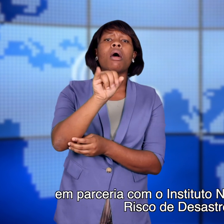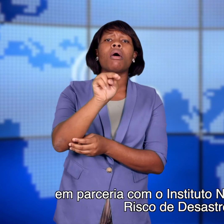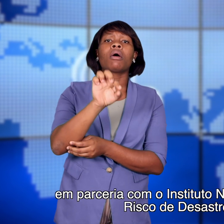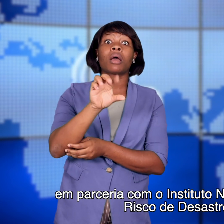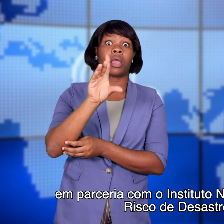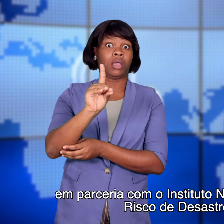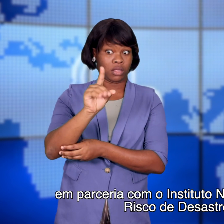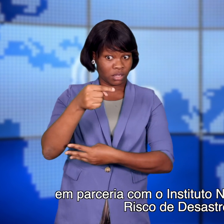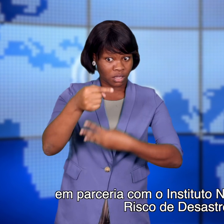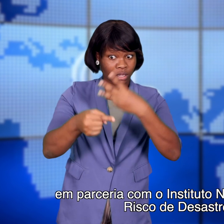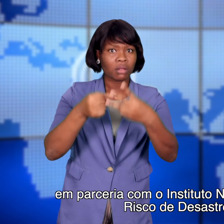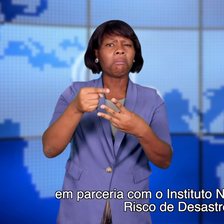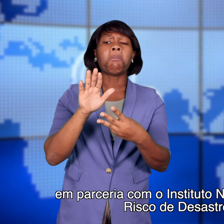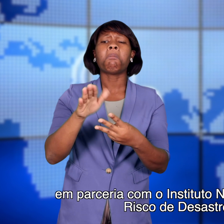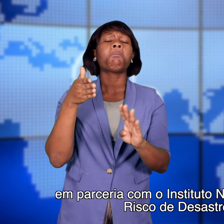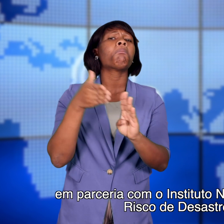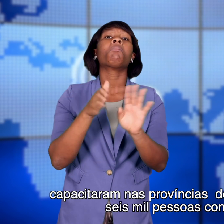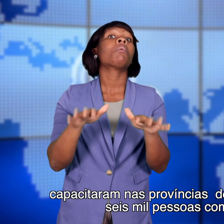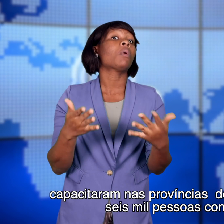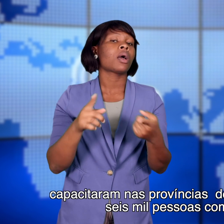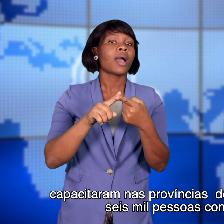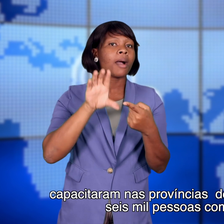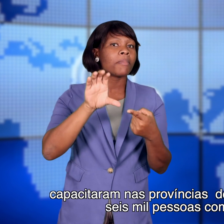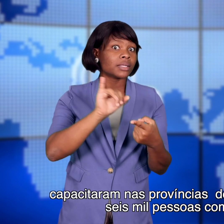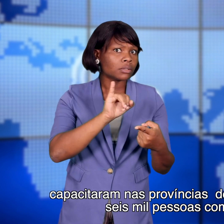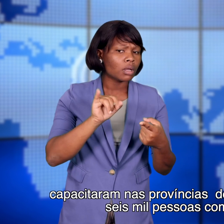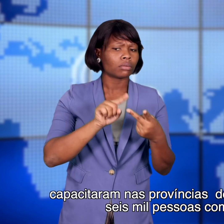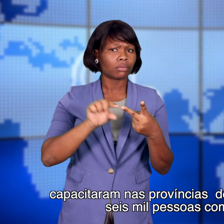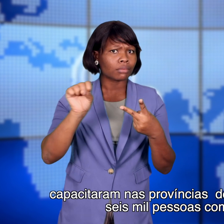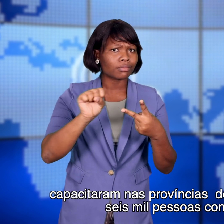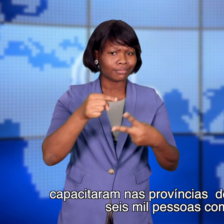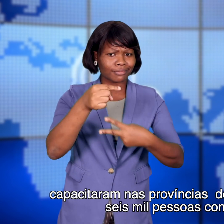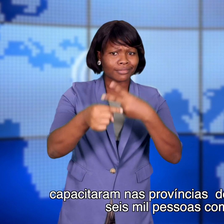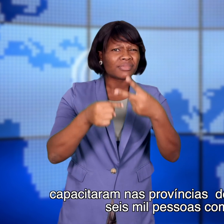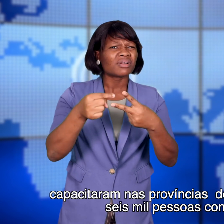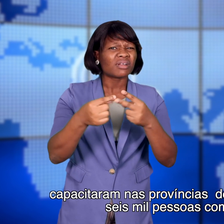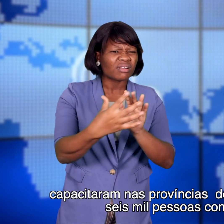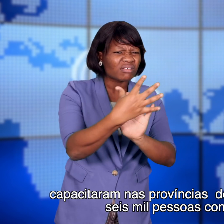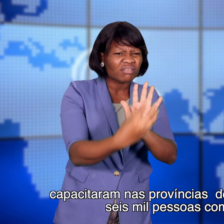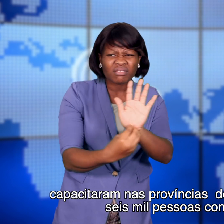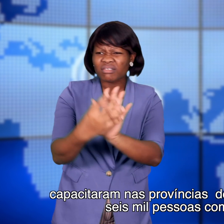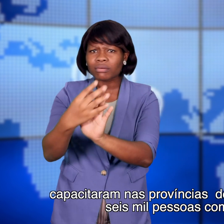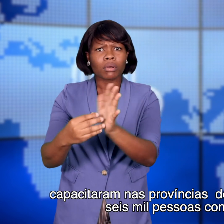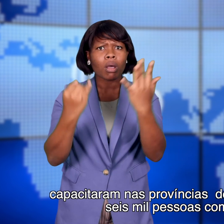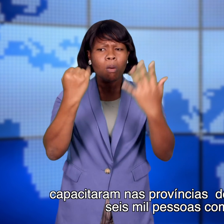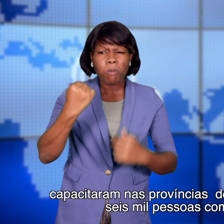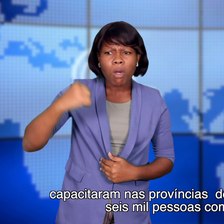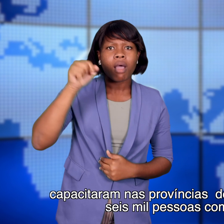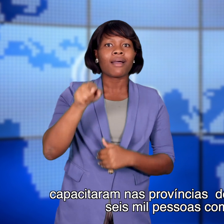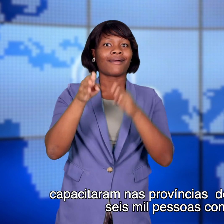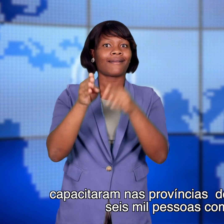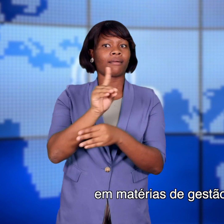de Gestão de Risco de Desastres, INGD, capacitaram nas províncias de Inhambane e Sofala 6.000 pessoas